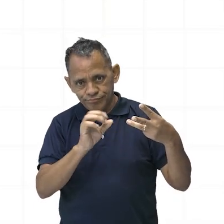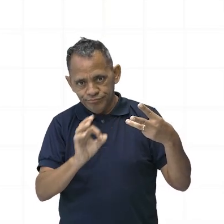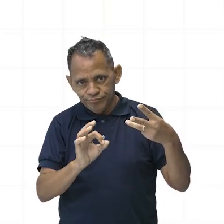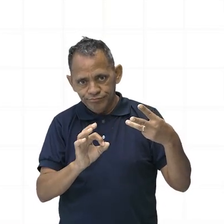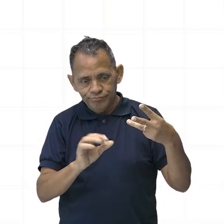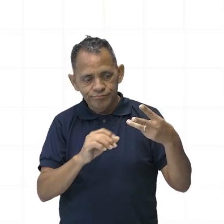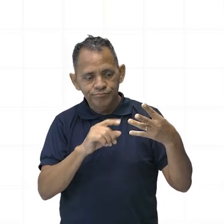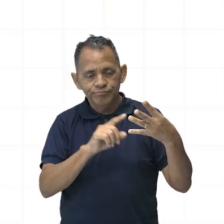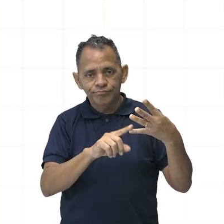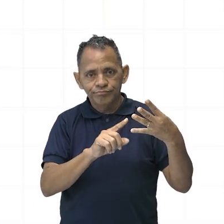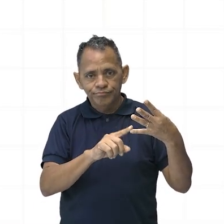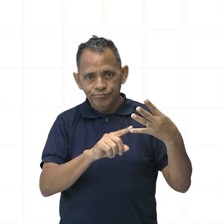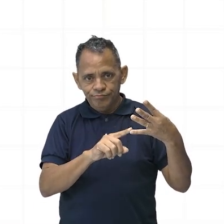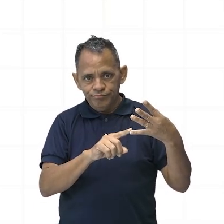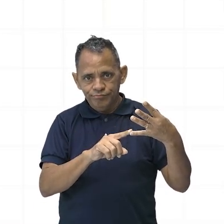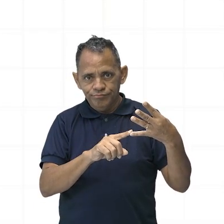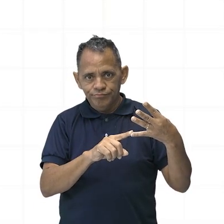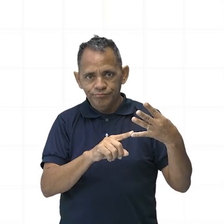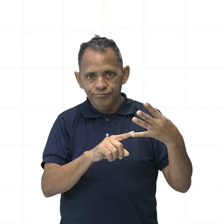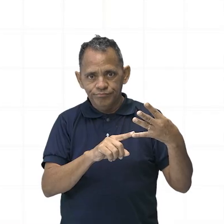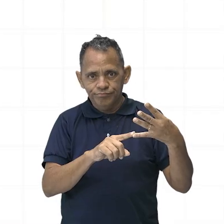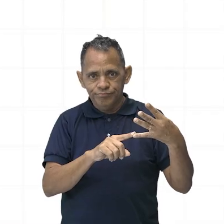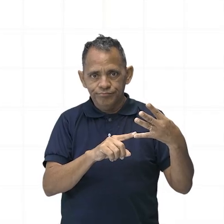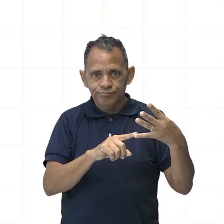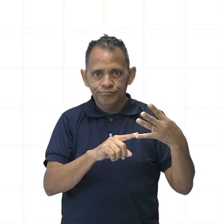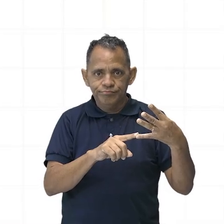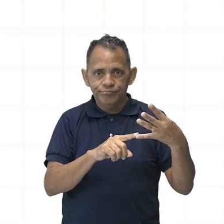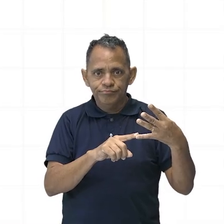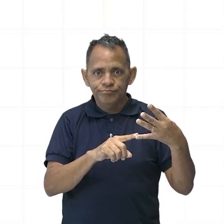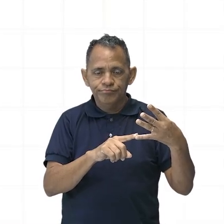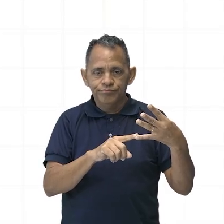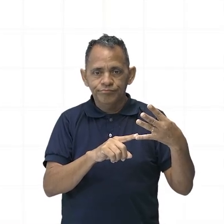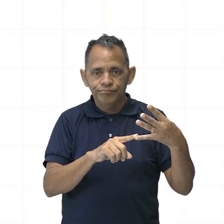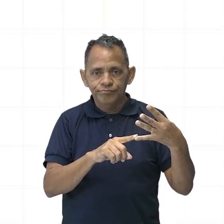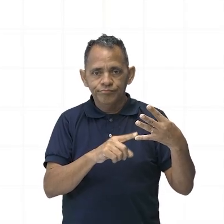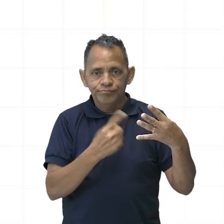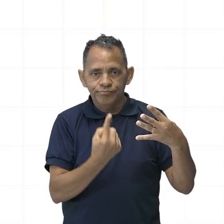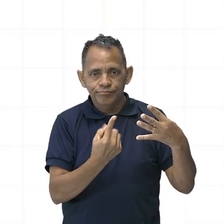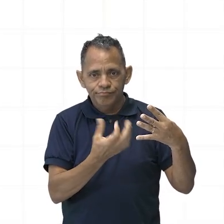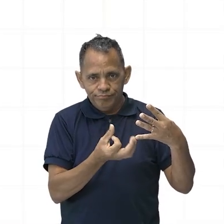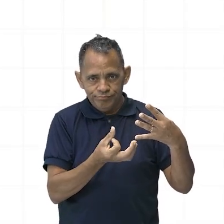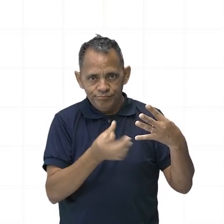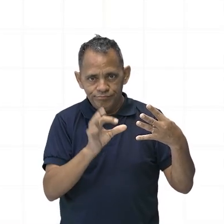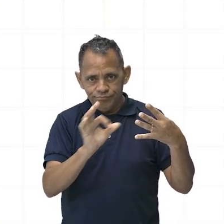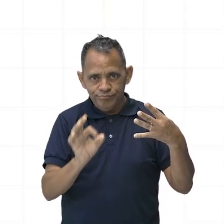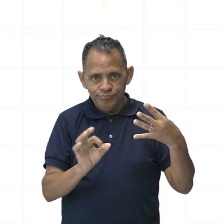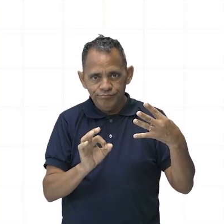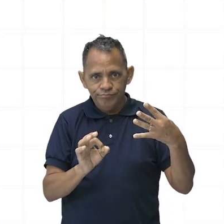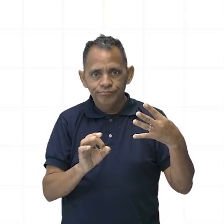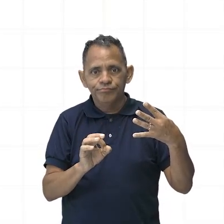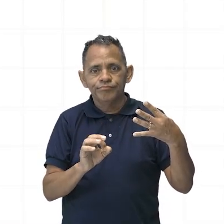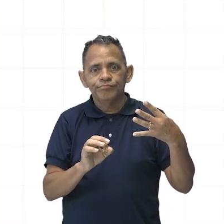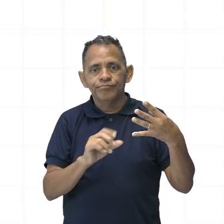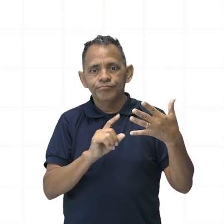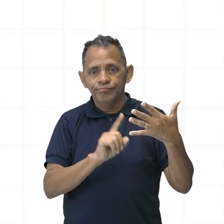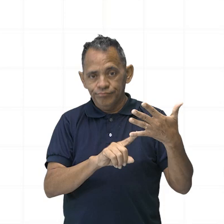32,5%. No terceiro intervalo, 40%. No quarto intervalo,